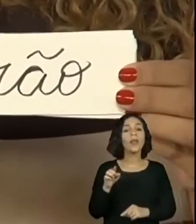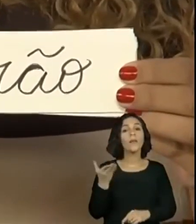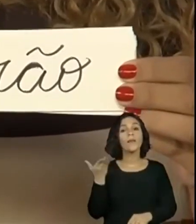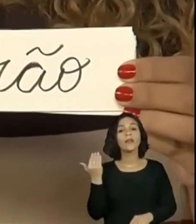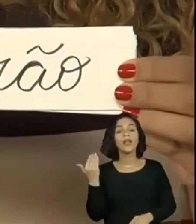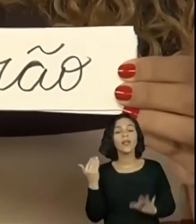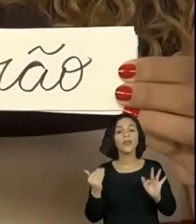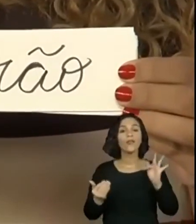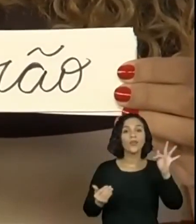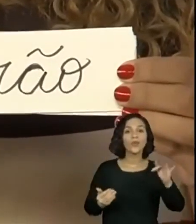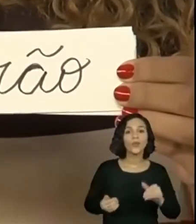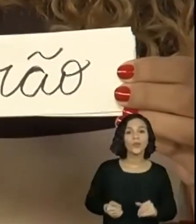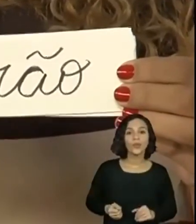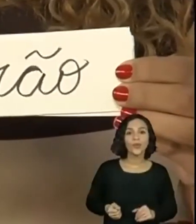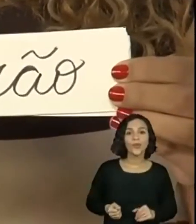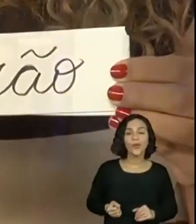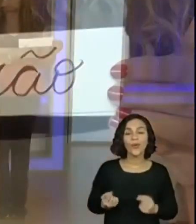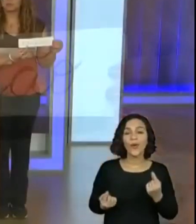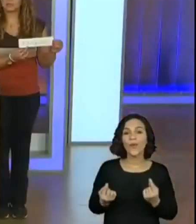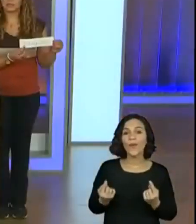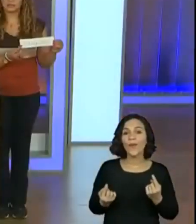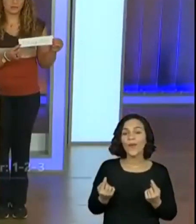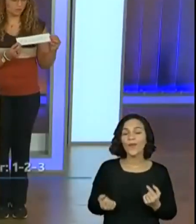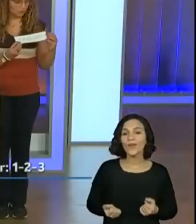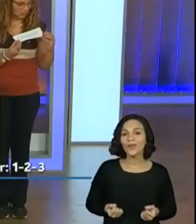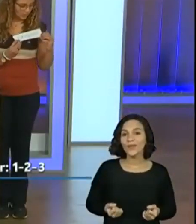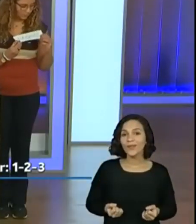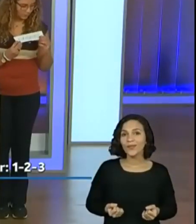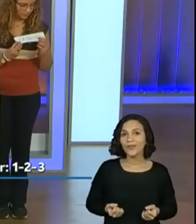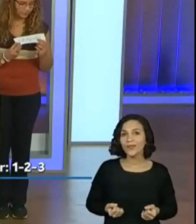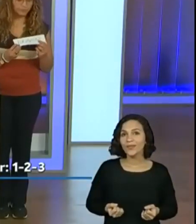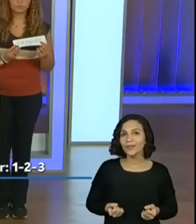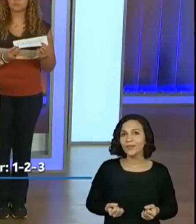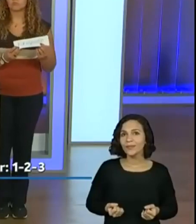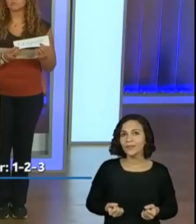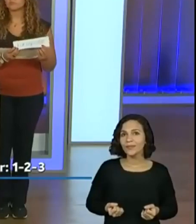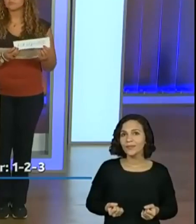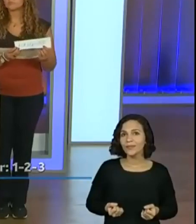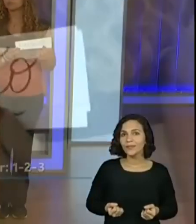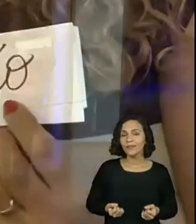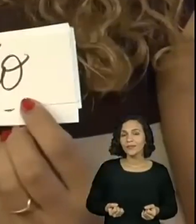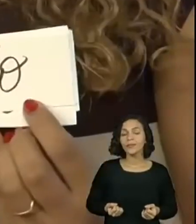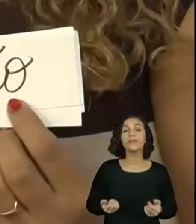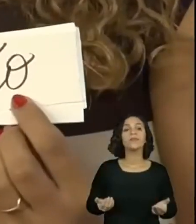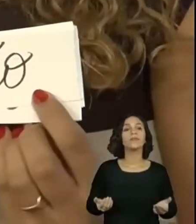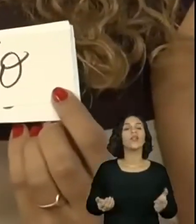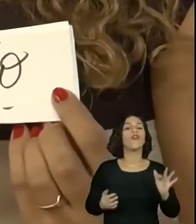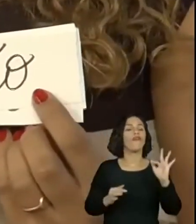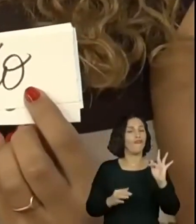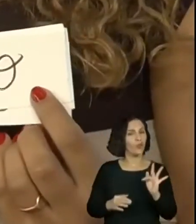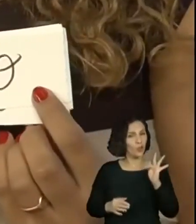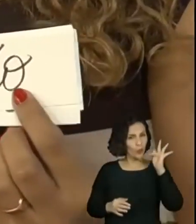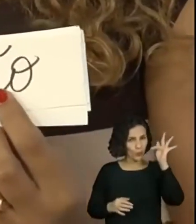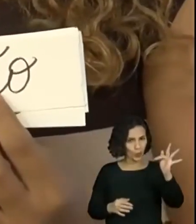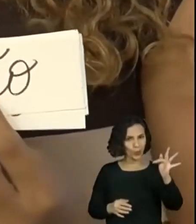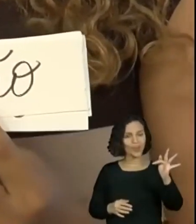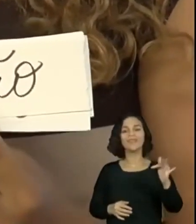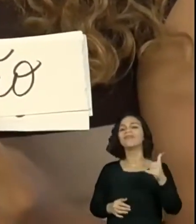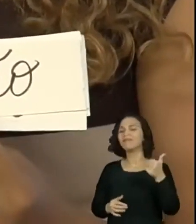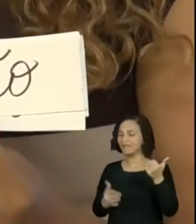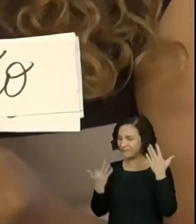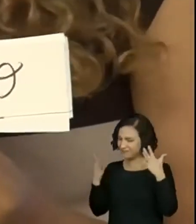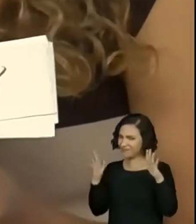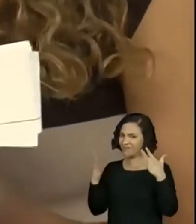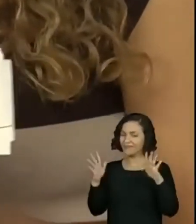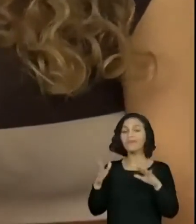passado? Muito bem, Pro Sandra. Terminação aqui. Já estão colocando ali, ó. Futuro, futuro, futuro. Obrigada.